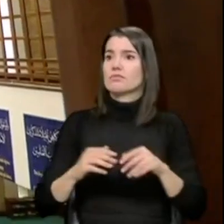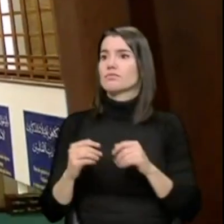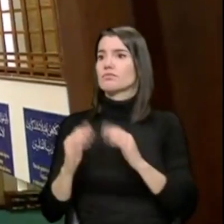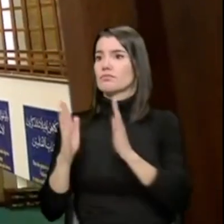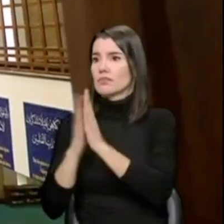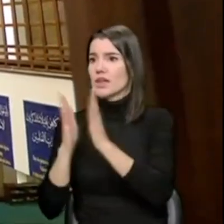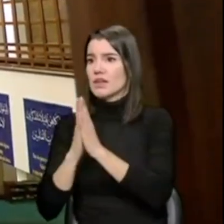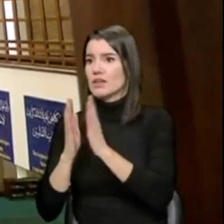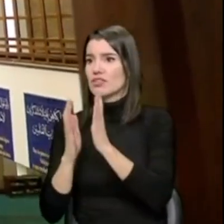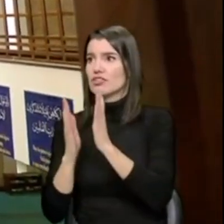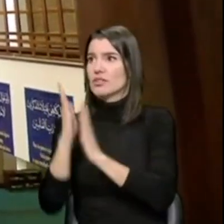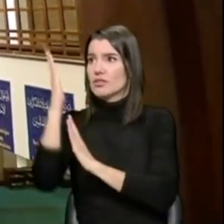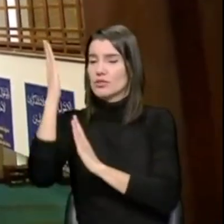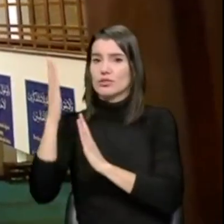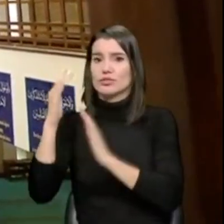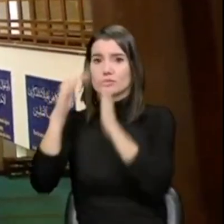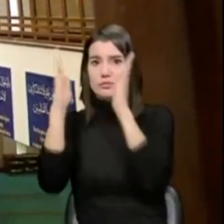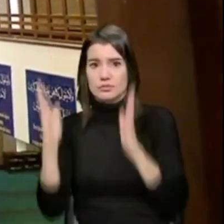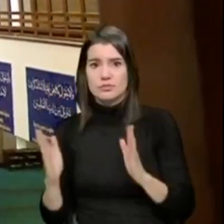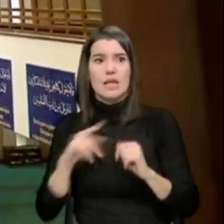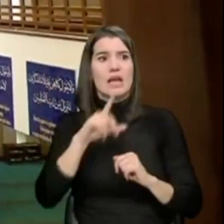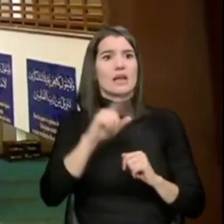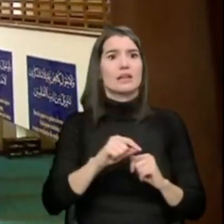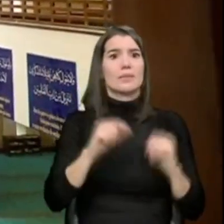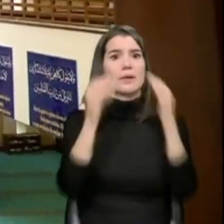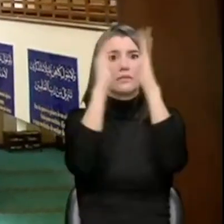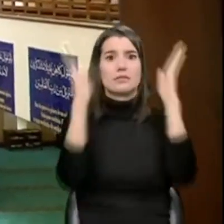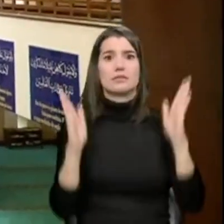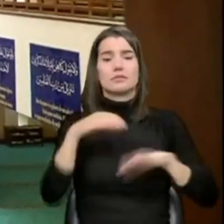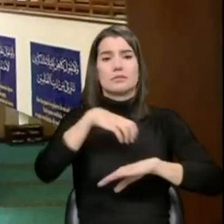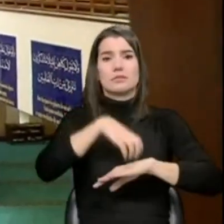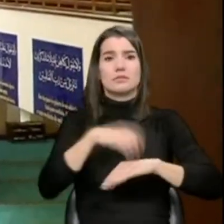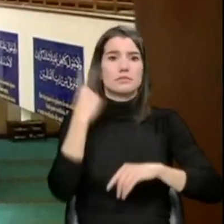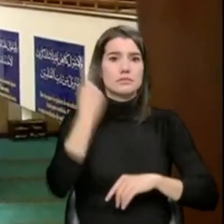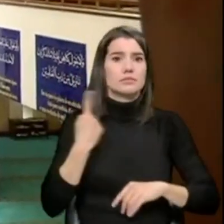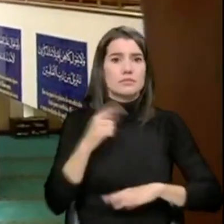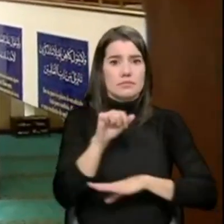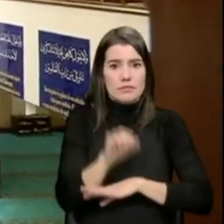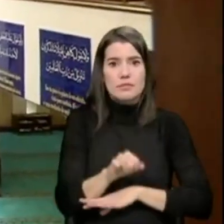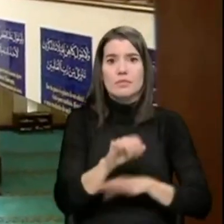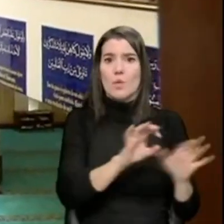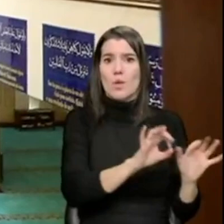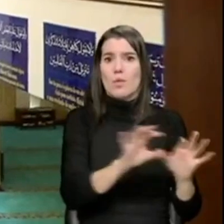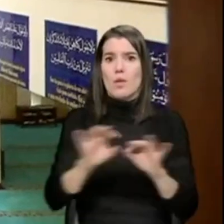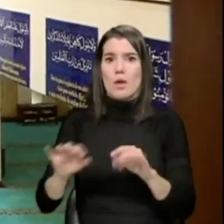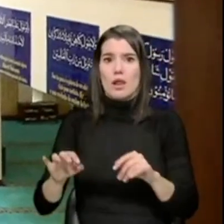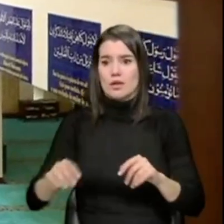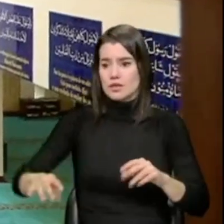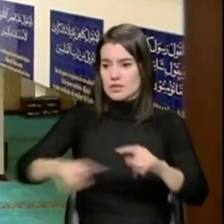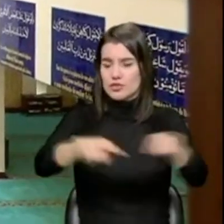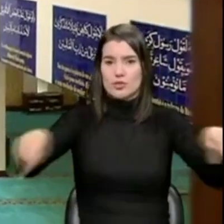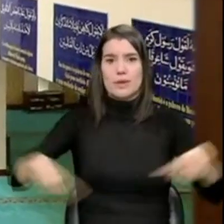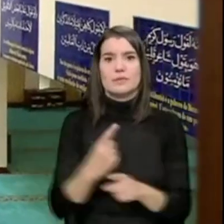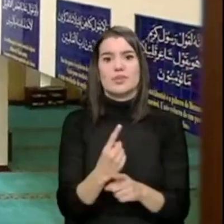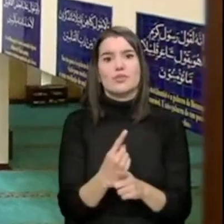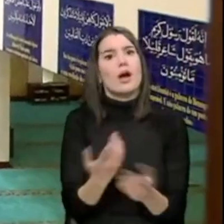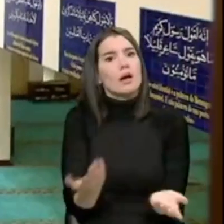foram dando e que se estão a dar e que, na verdade, têm que continuar a ser feitos.